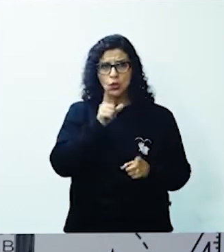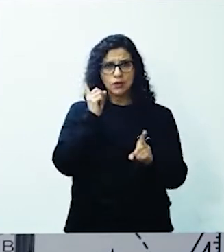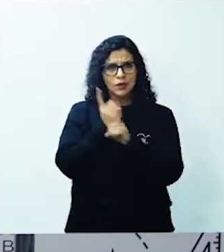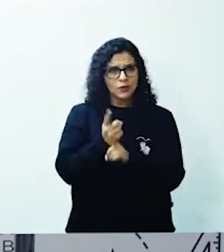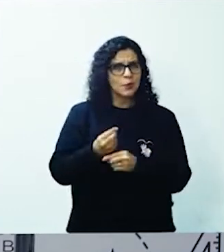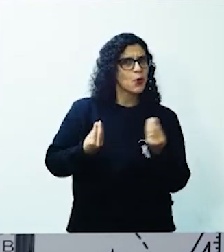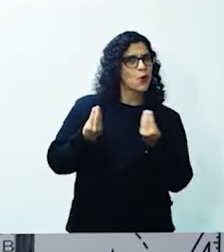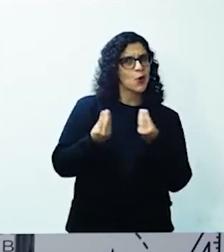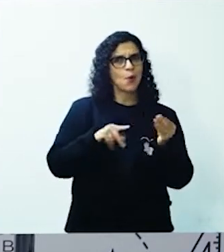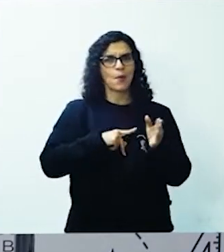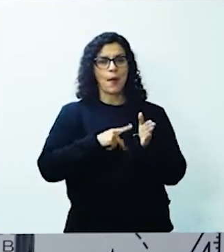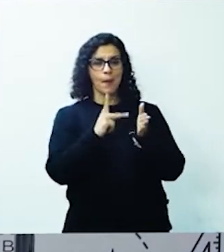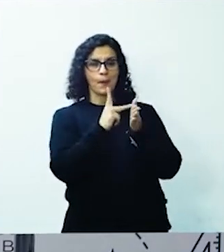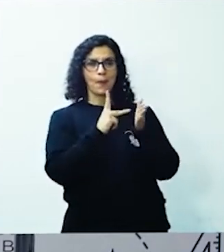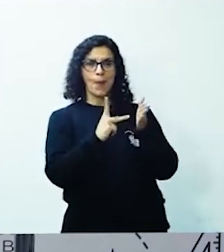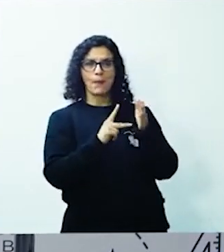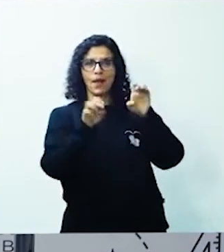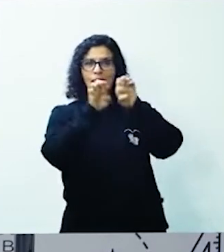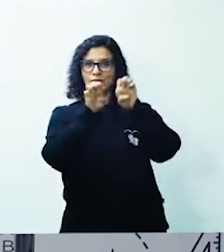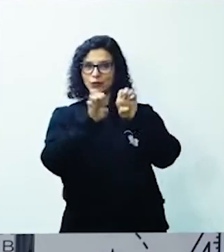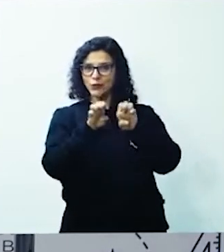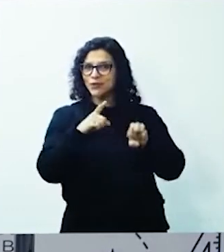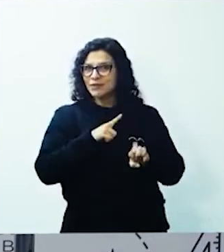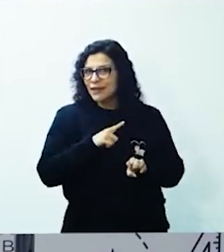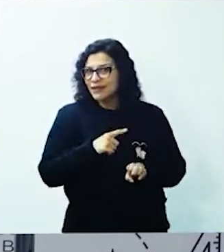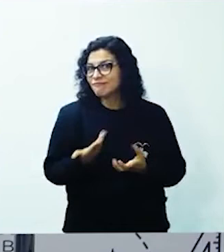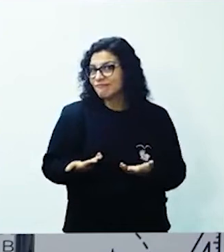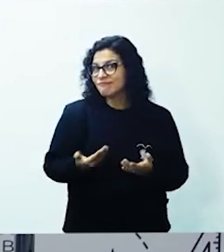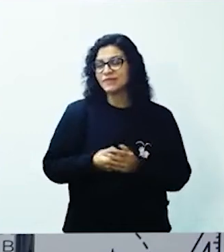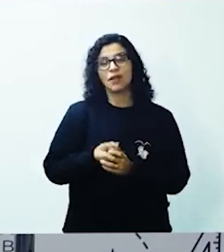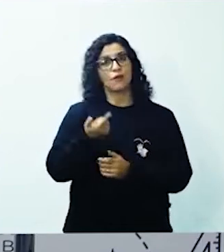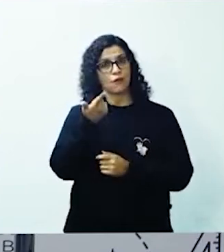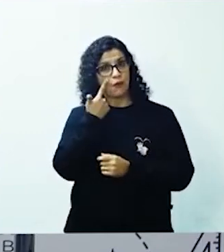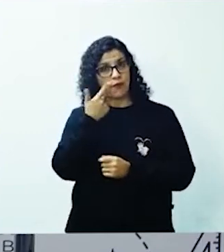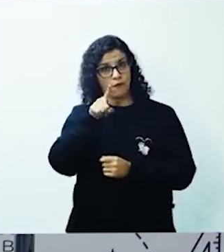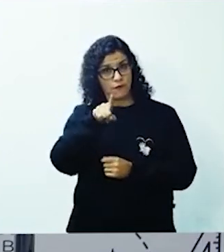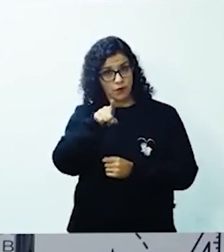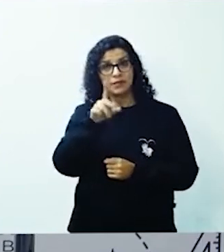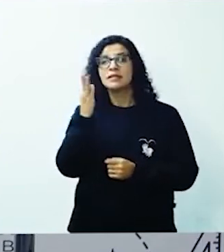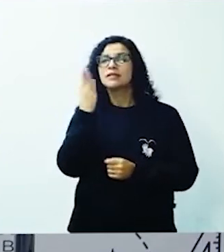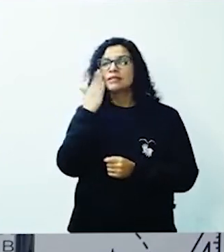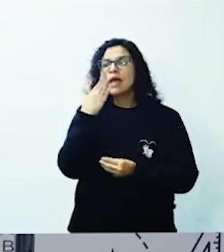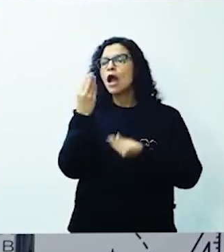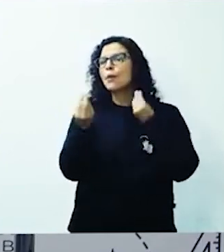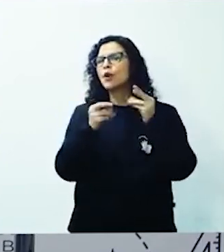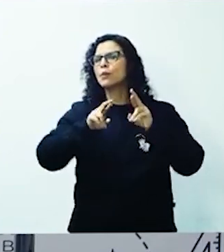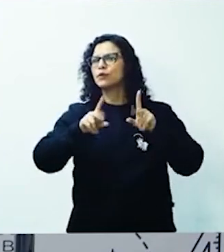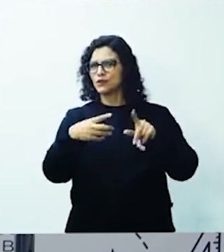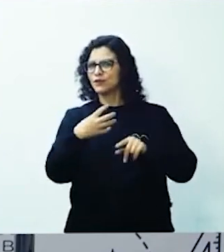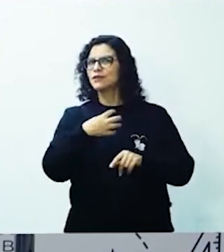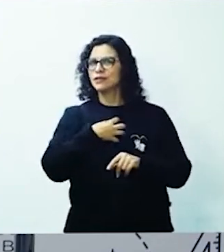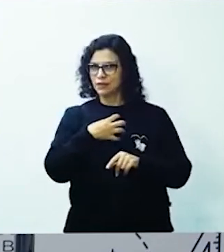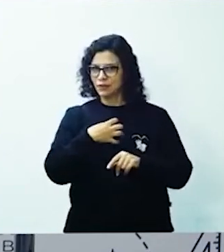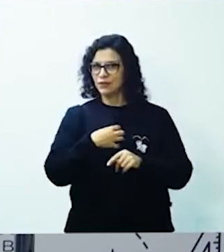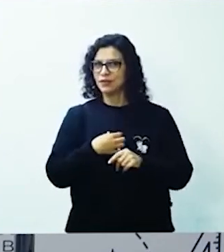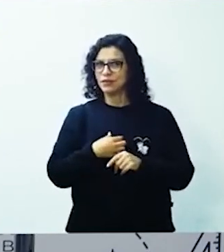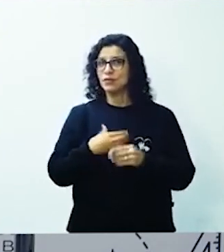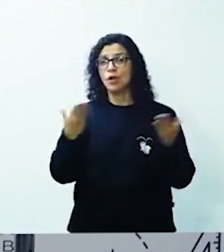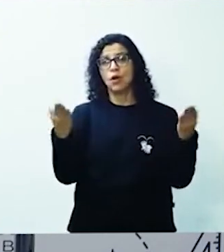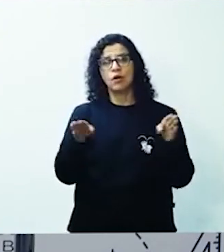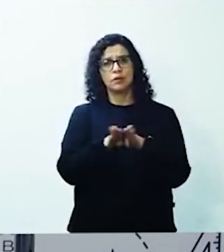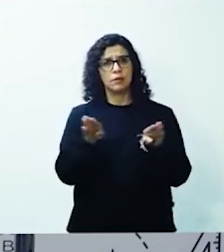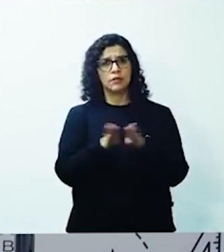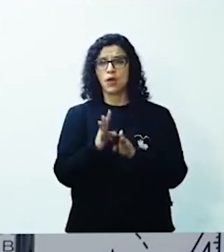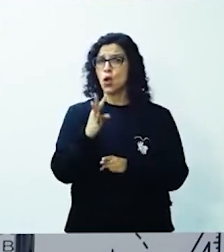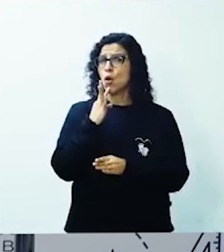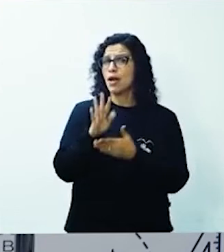descobrir como os poemas são estruturados? Então, se você sabe dessas diferenças, e se você